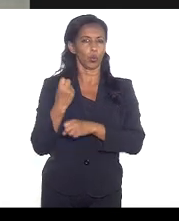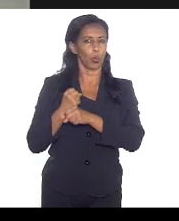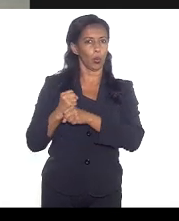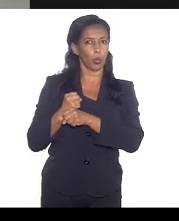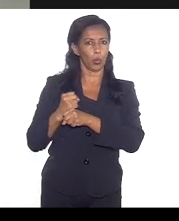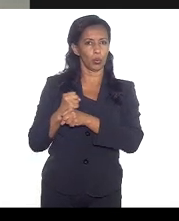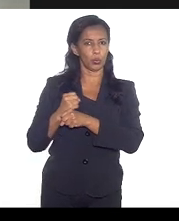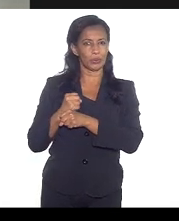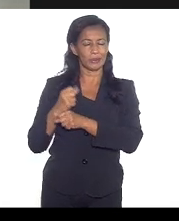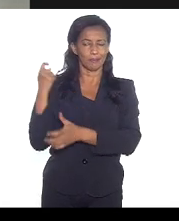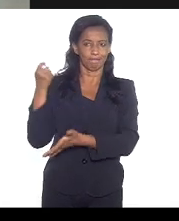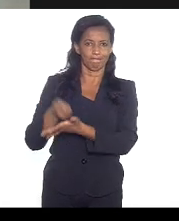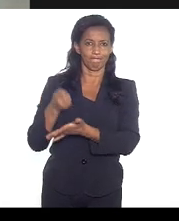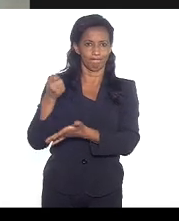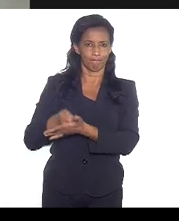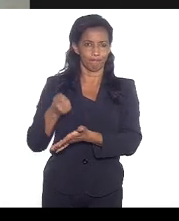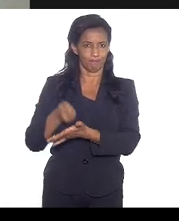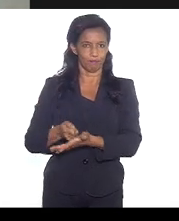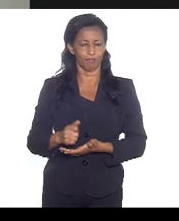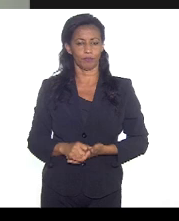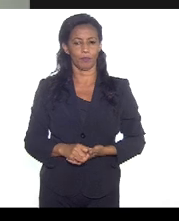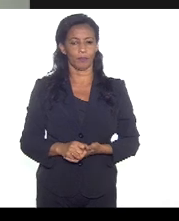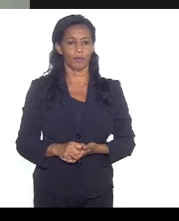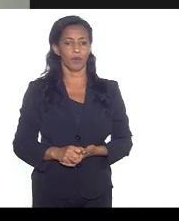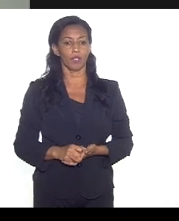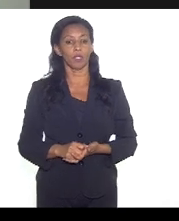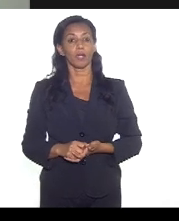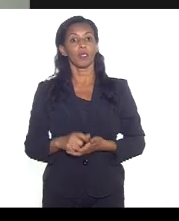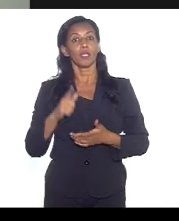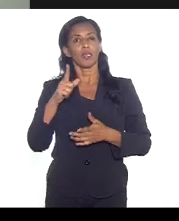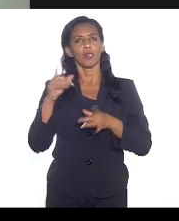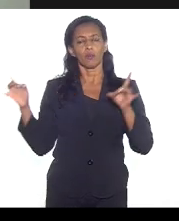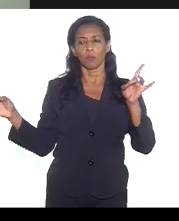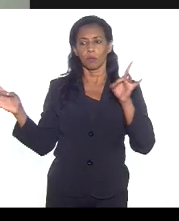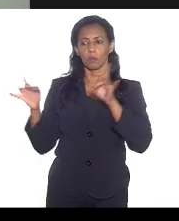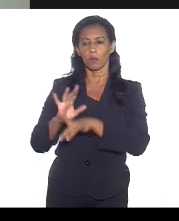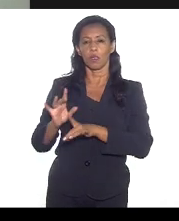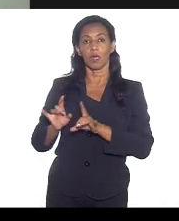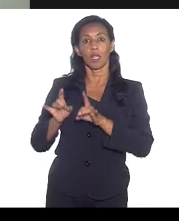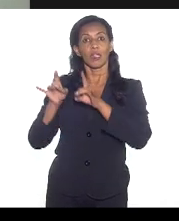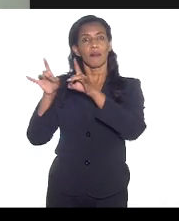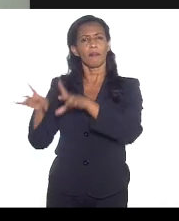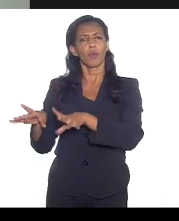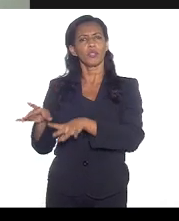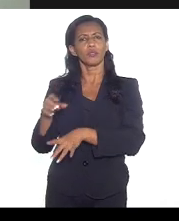de franca insistência, e ele foi concluído logo depois que eu saí da ANP,